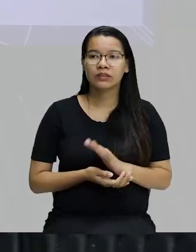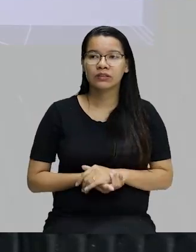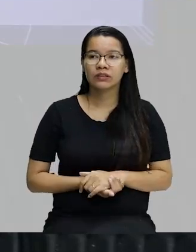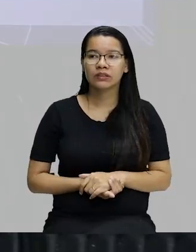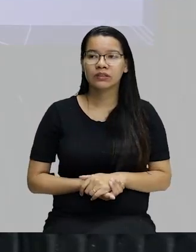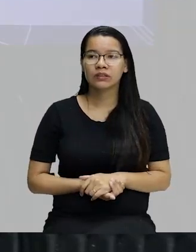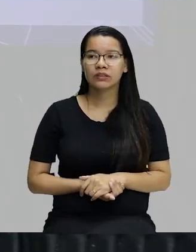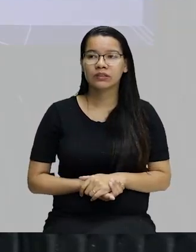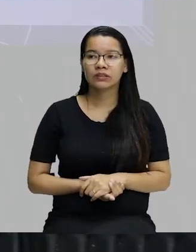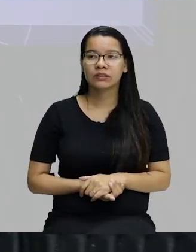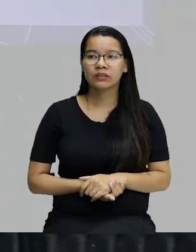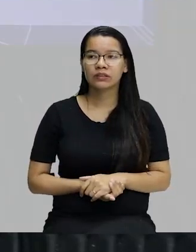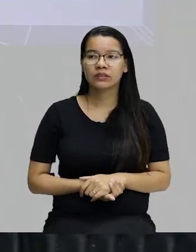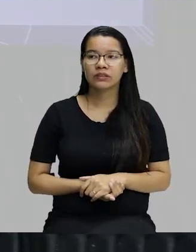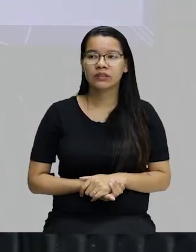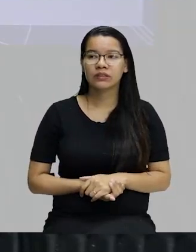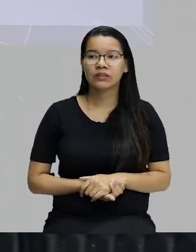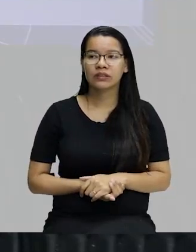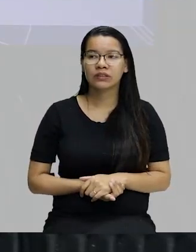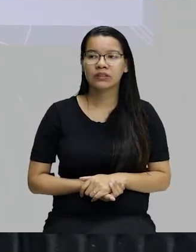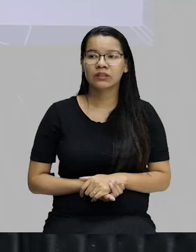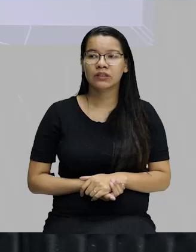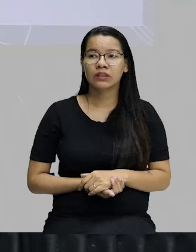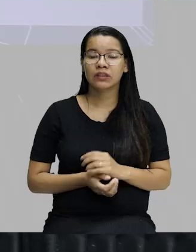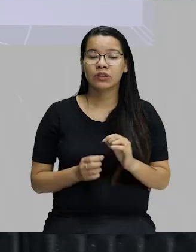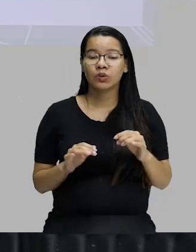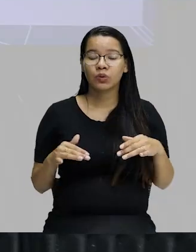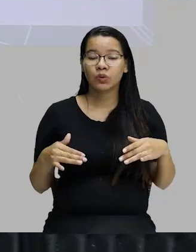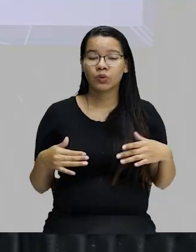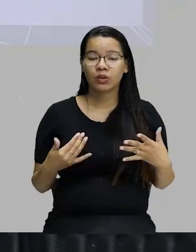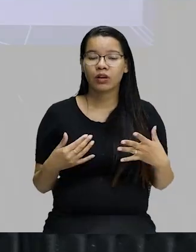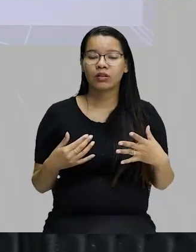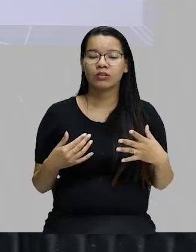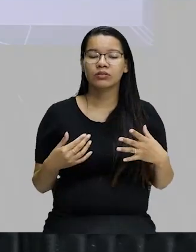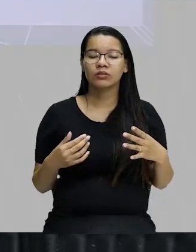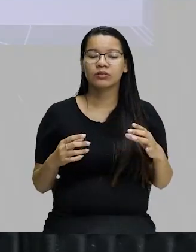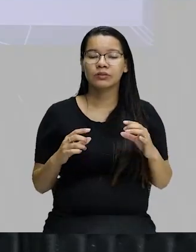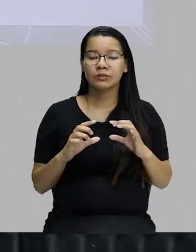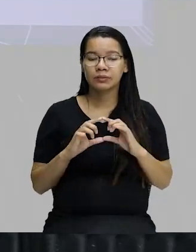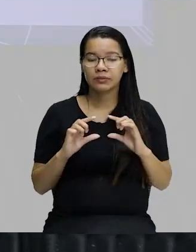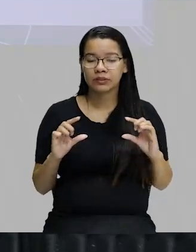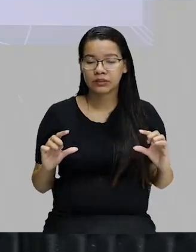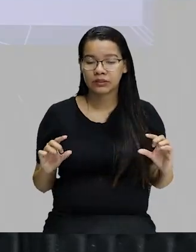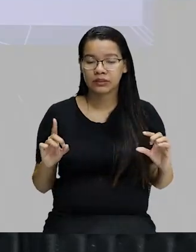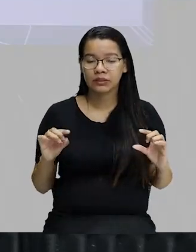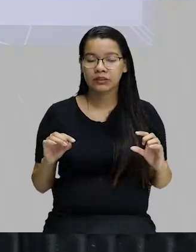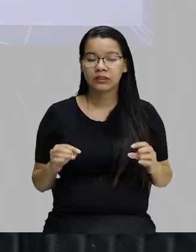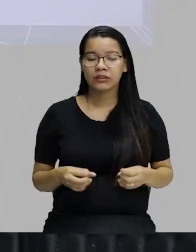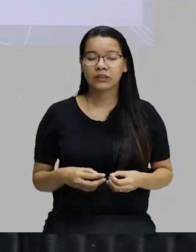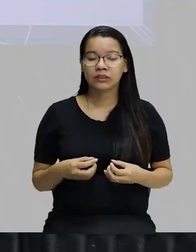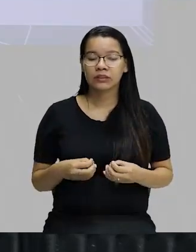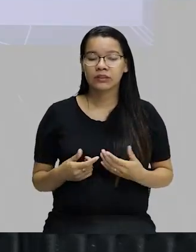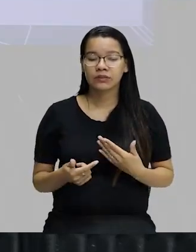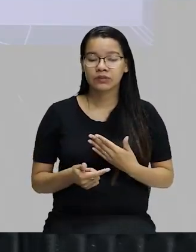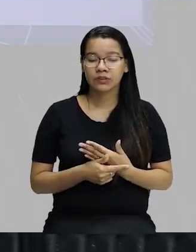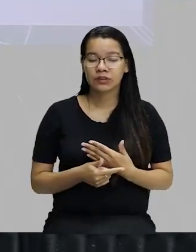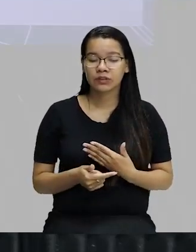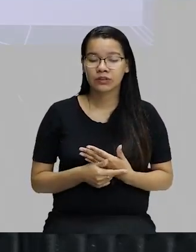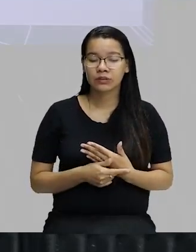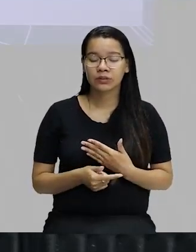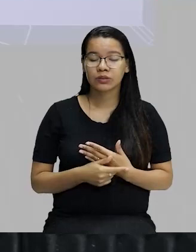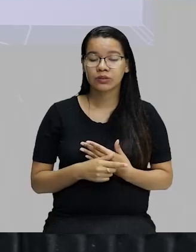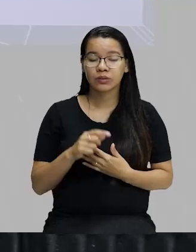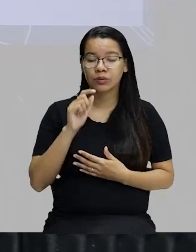consiga visualizar, e a questão era, em que parágrafo fica explícita que a função de produzir o